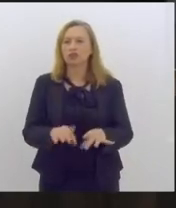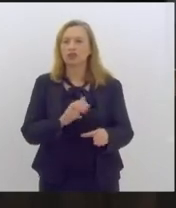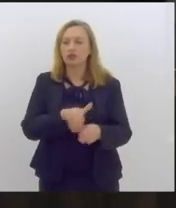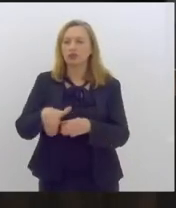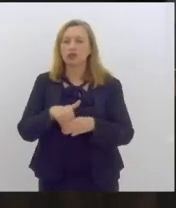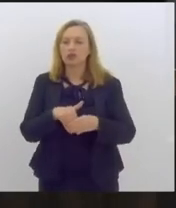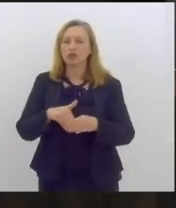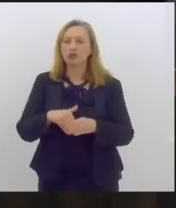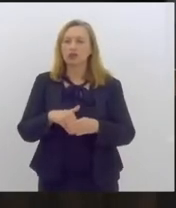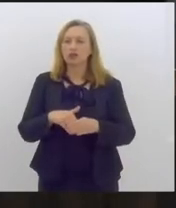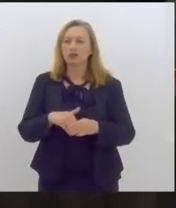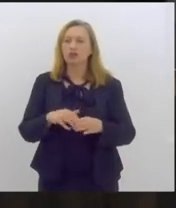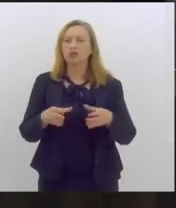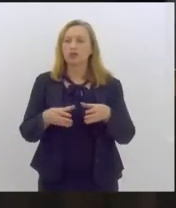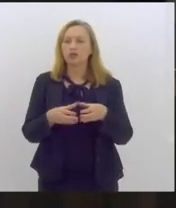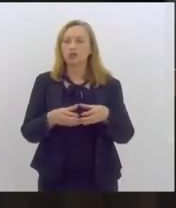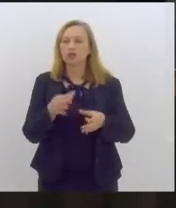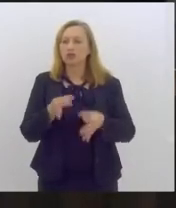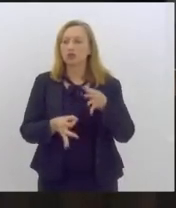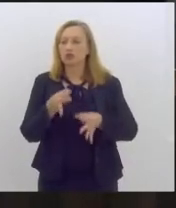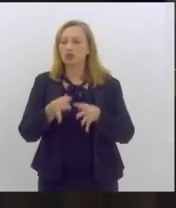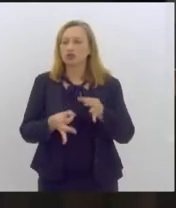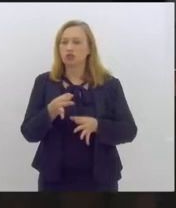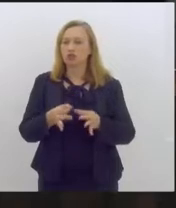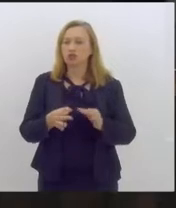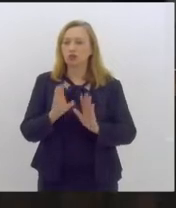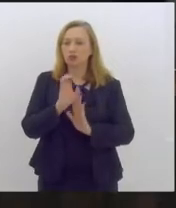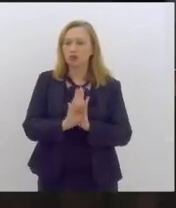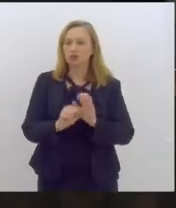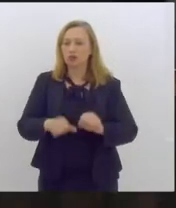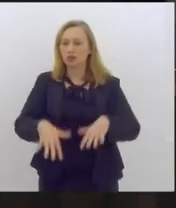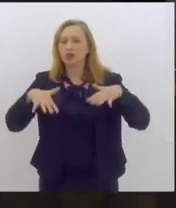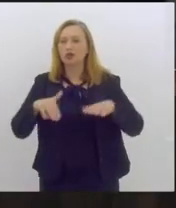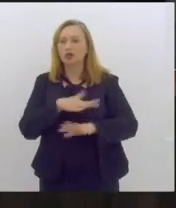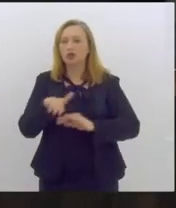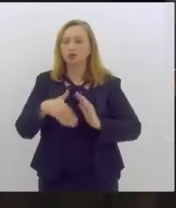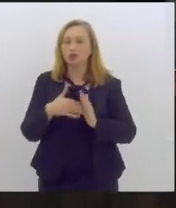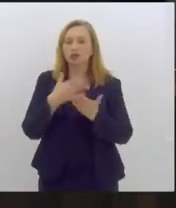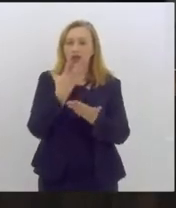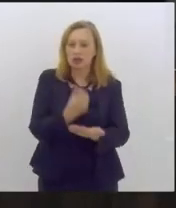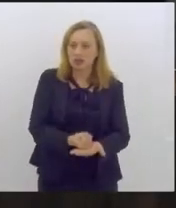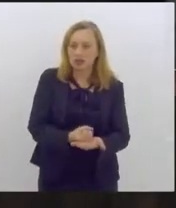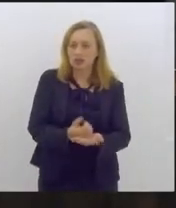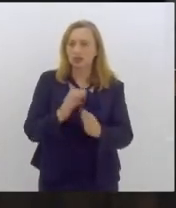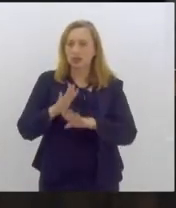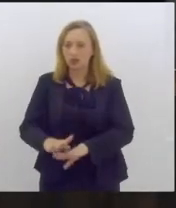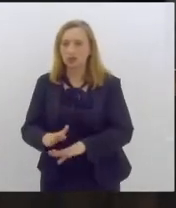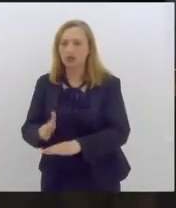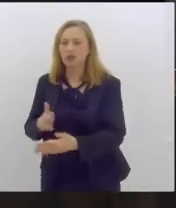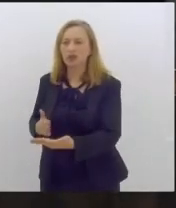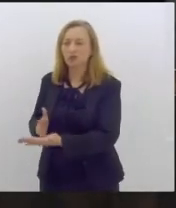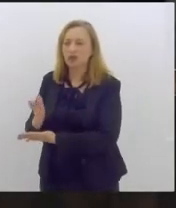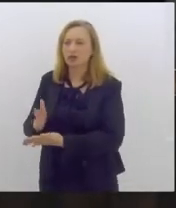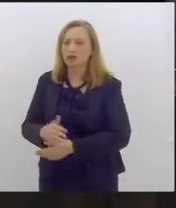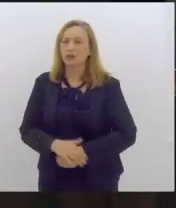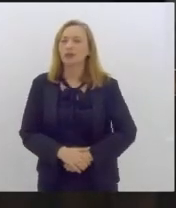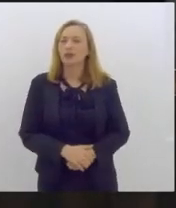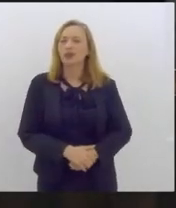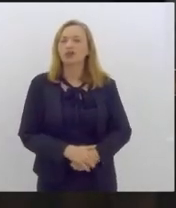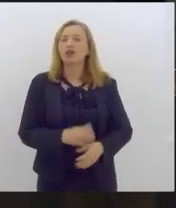a discussão e votação o parecer da comissão de condição justiças sobre as emendas de plenário são os que aprovam permaneçam Como estão